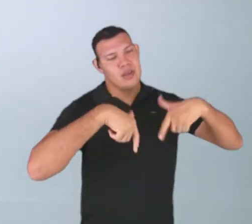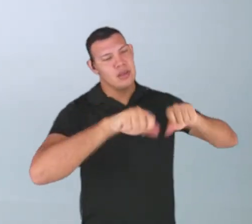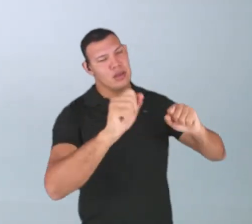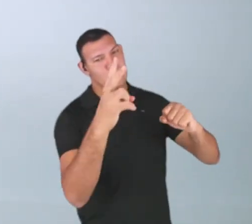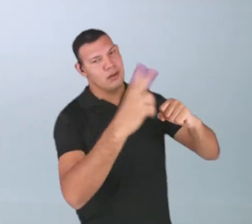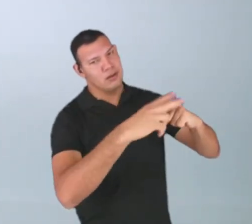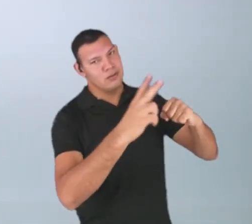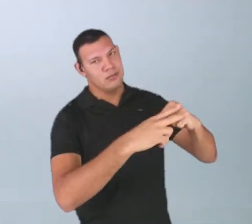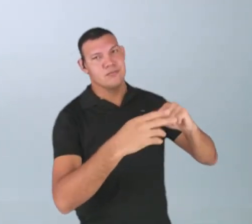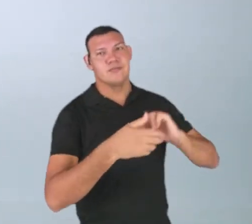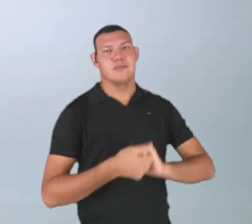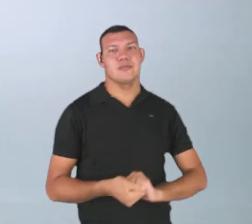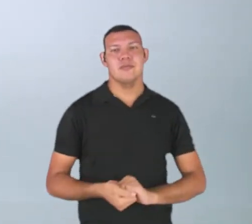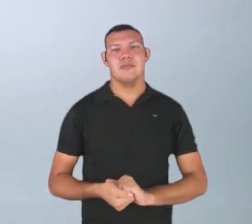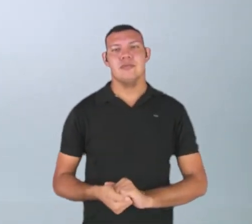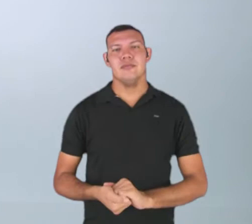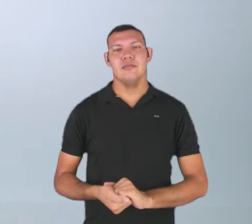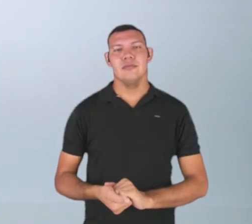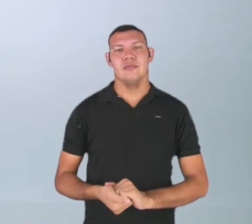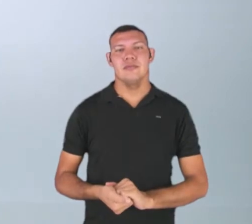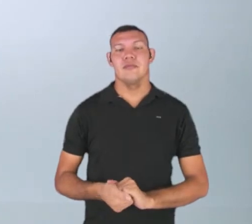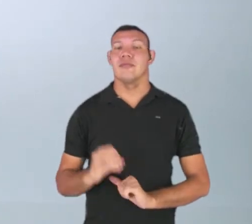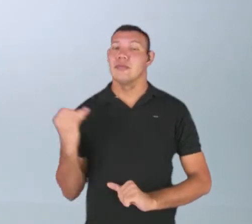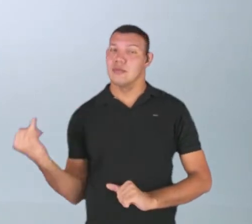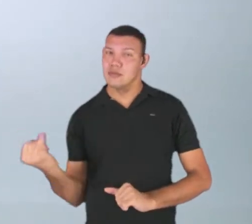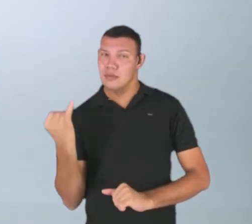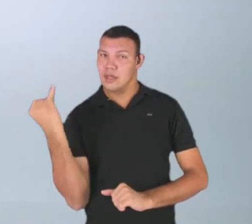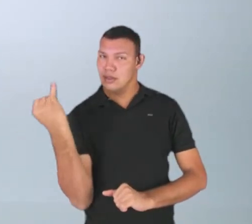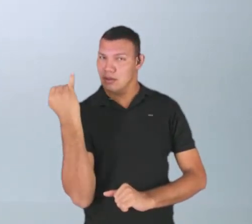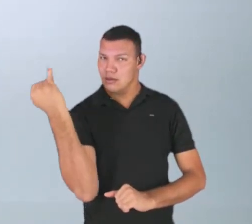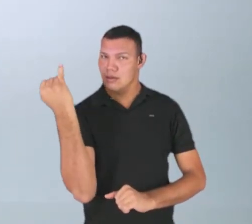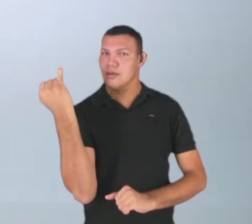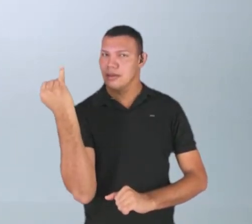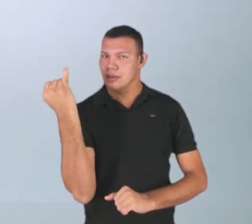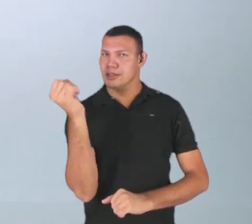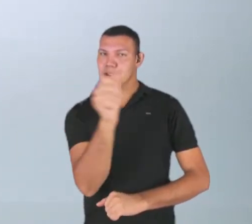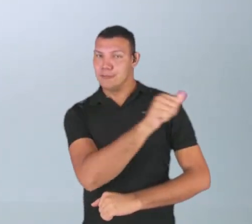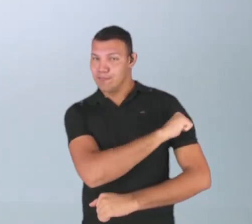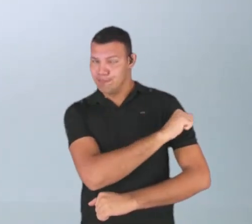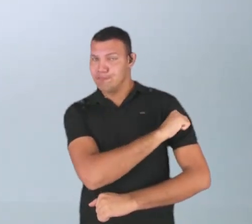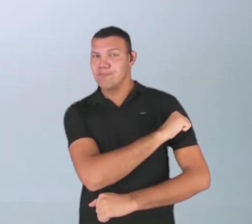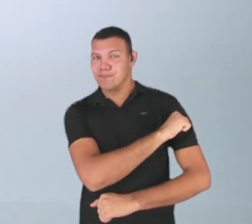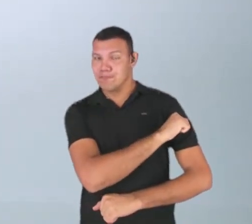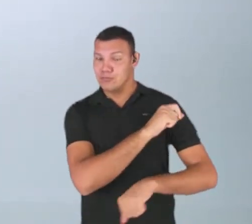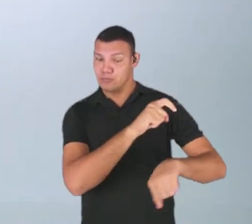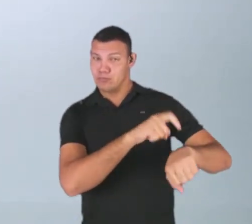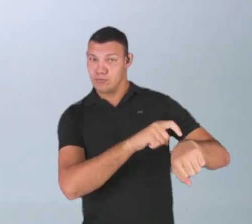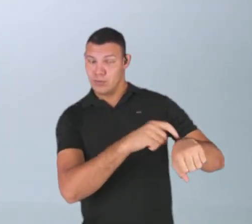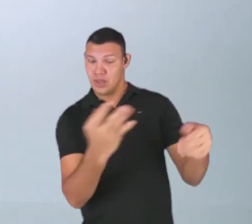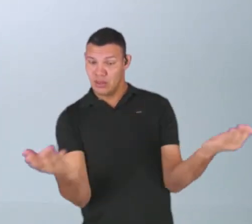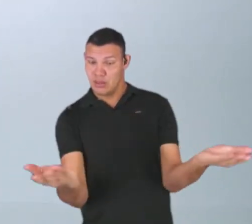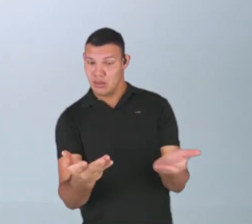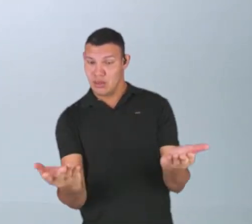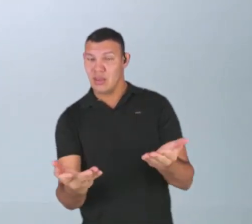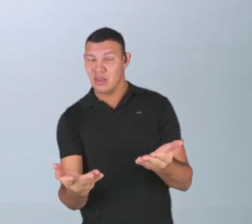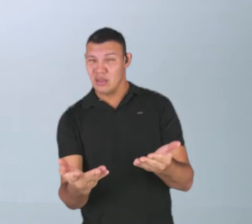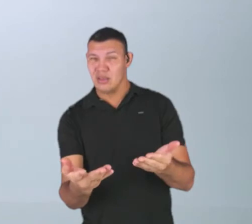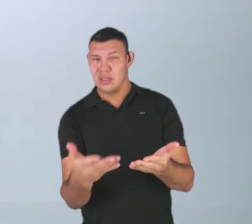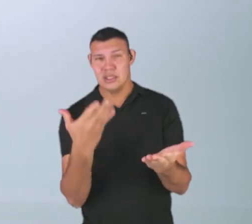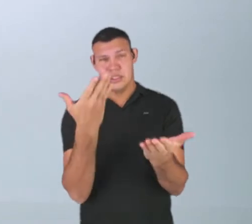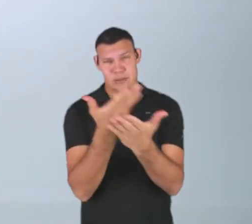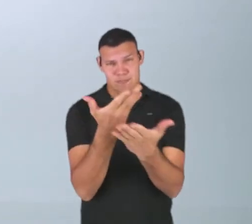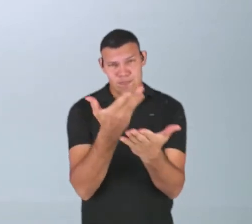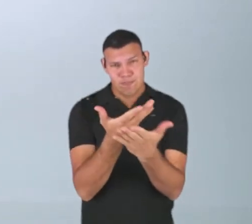Então, é muito importante que um aluno, neste momento, que estuda esse